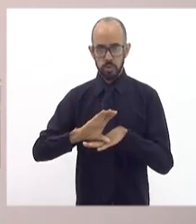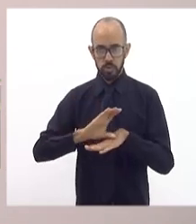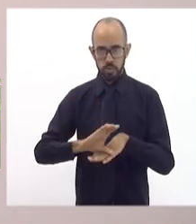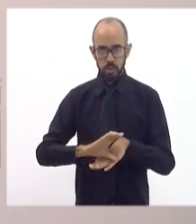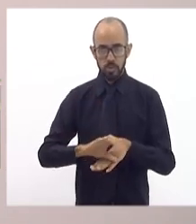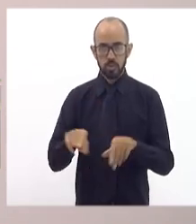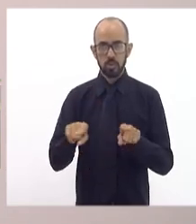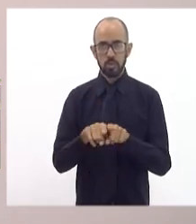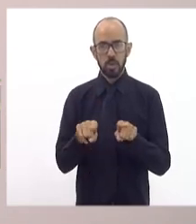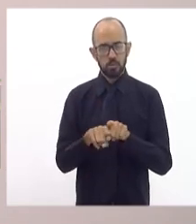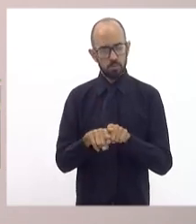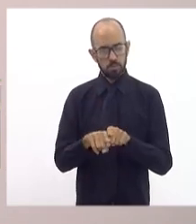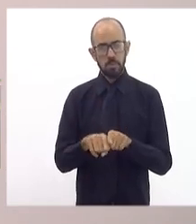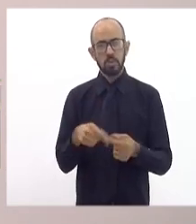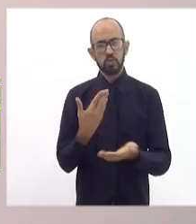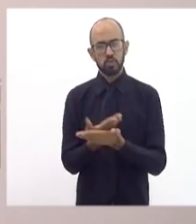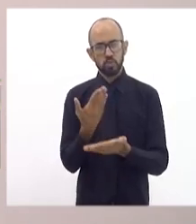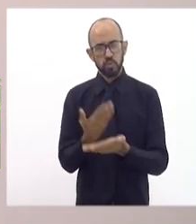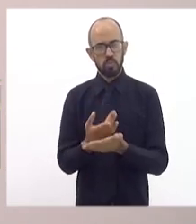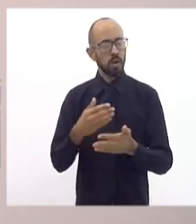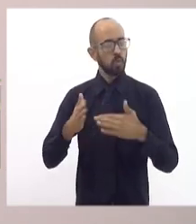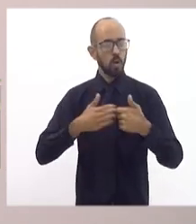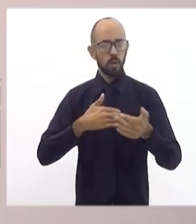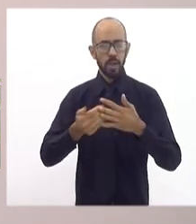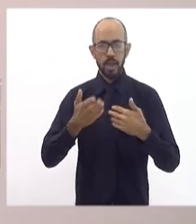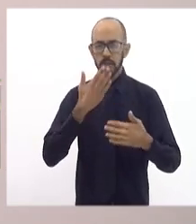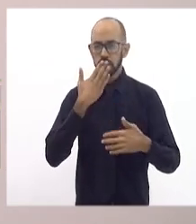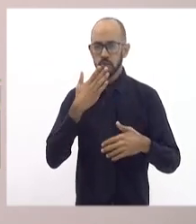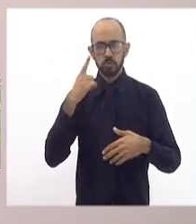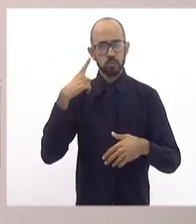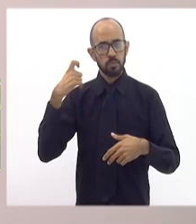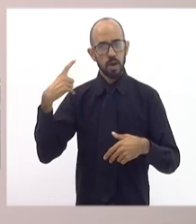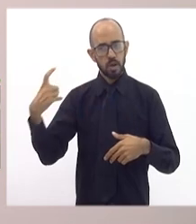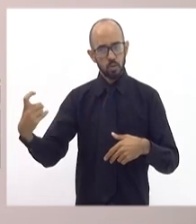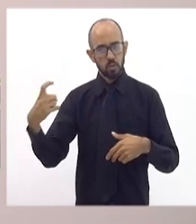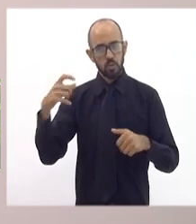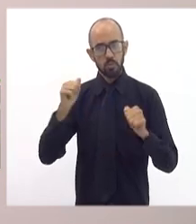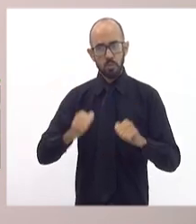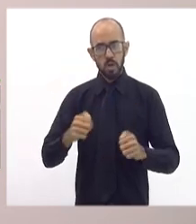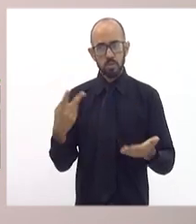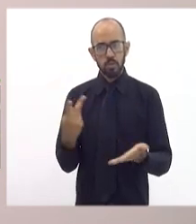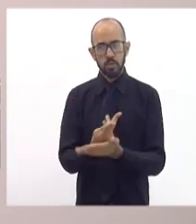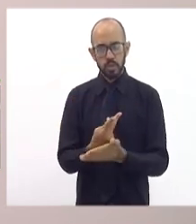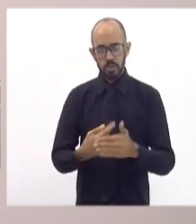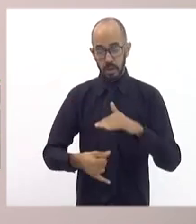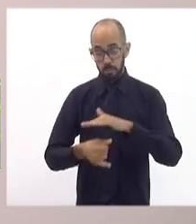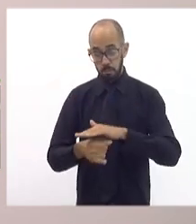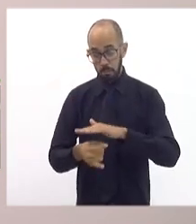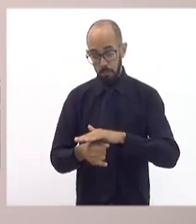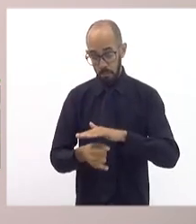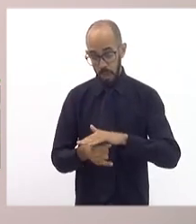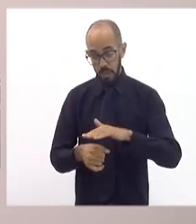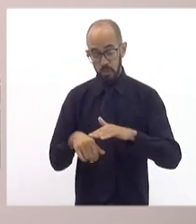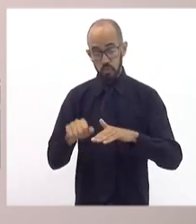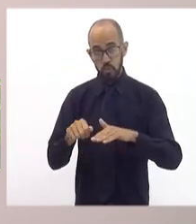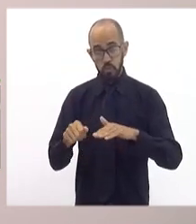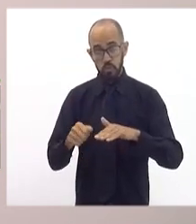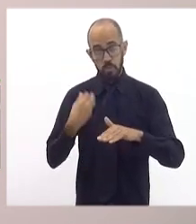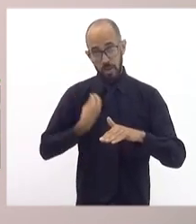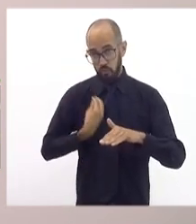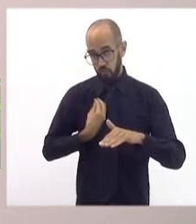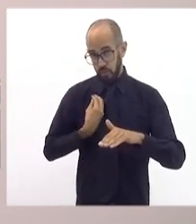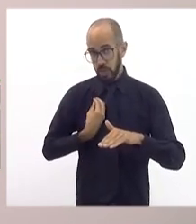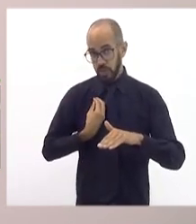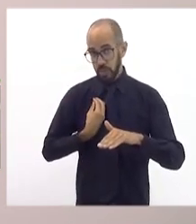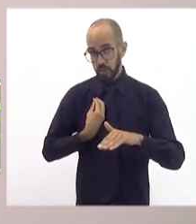navios que vão gerar qualquer tipo de ruído que possa causar qualquer agressão sobre a biota aquática o estudo sobre a